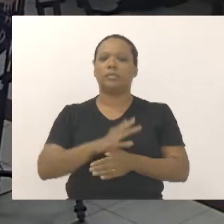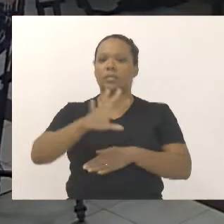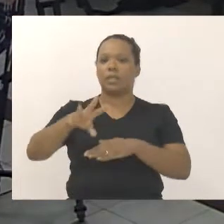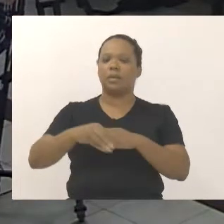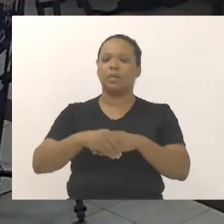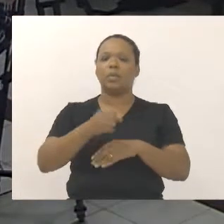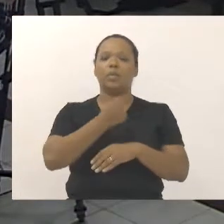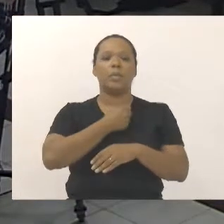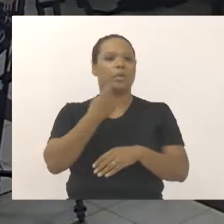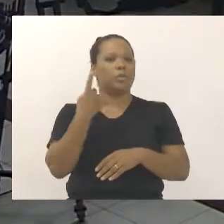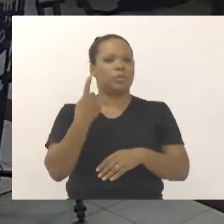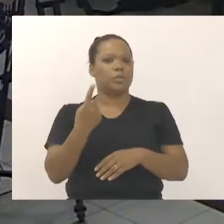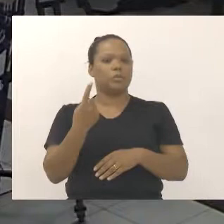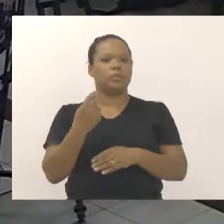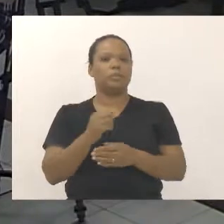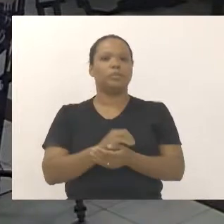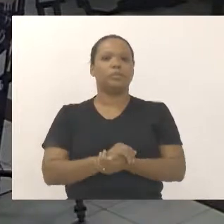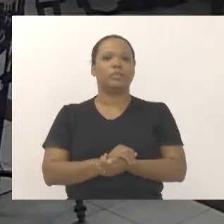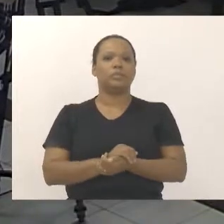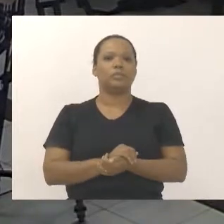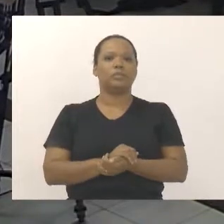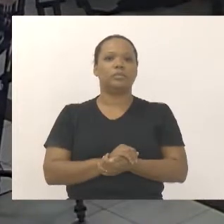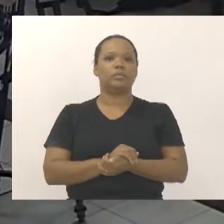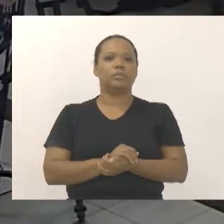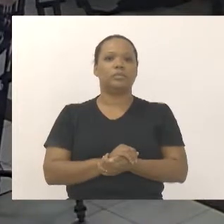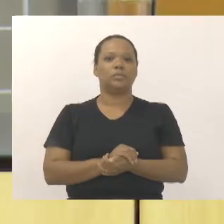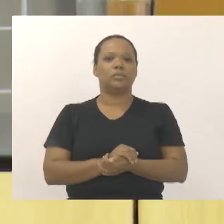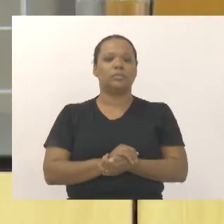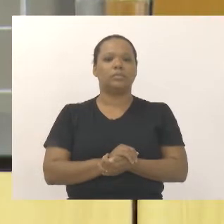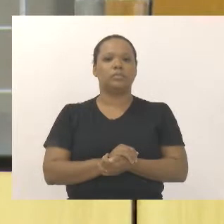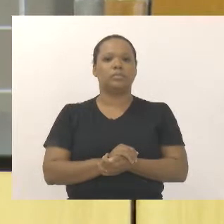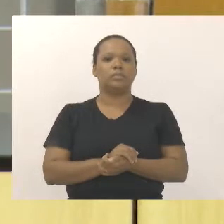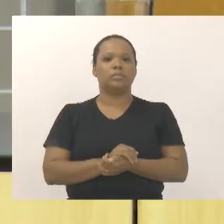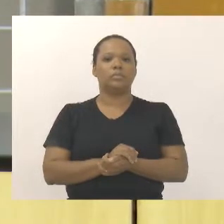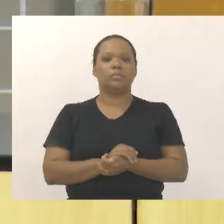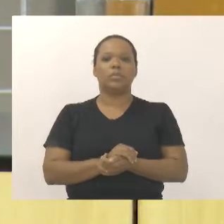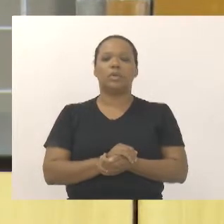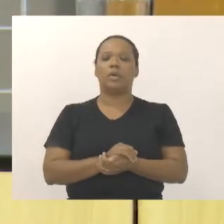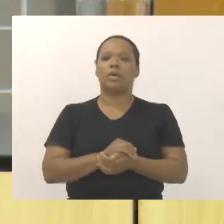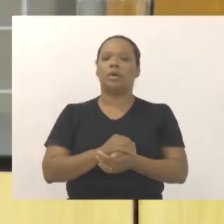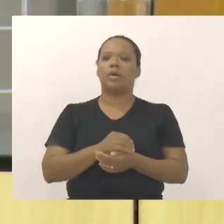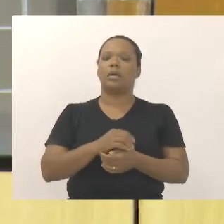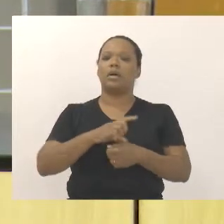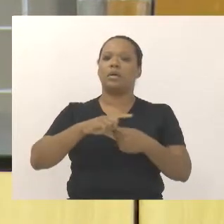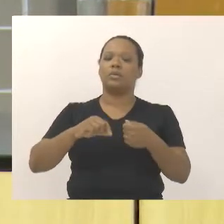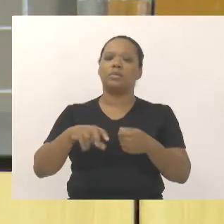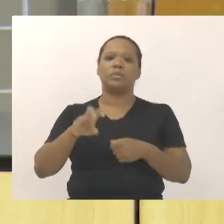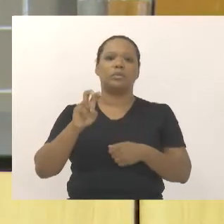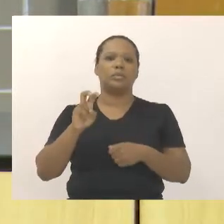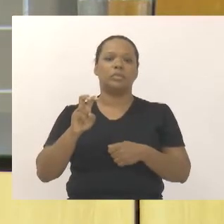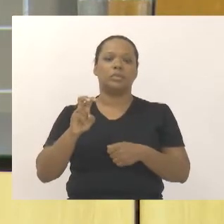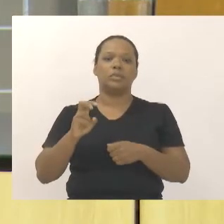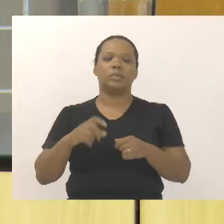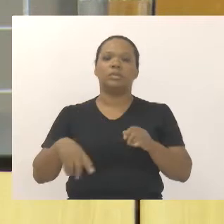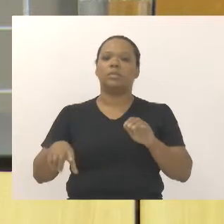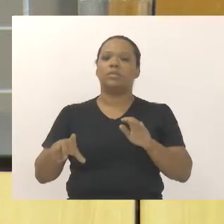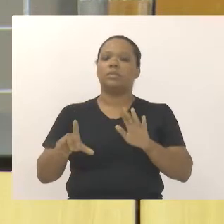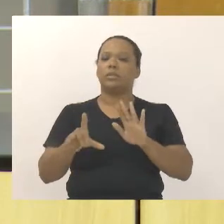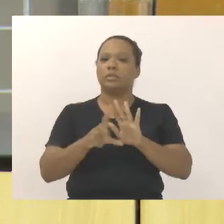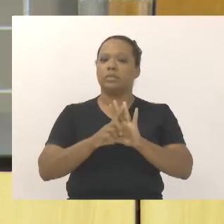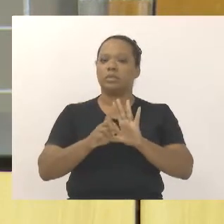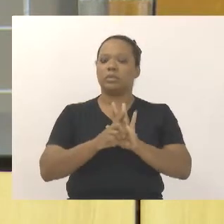Emenda número 1. A redação do artigo 5º do projeto de lei do Legislativo